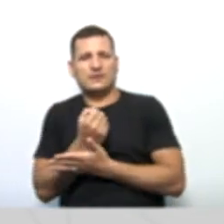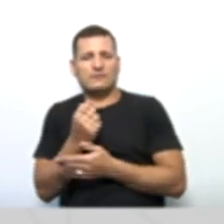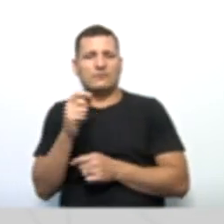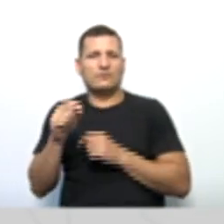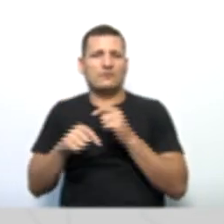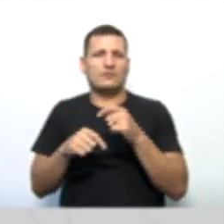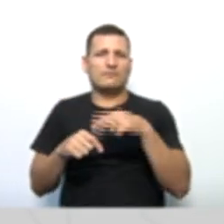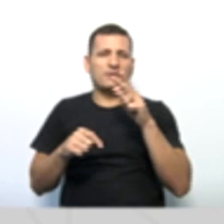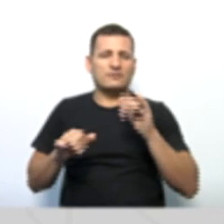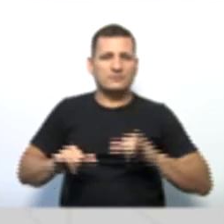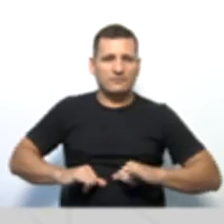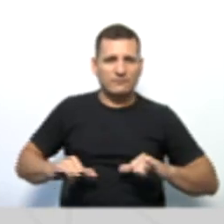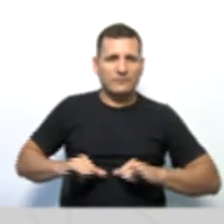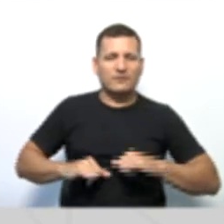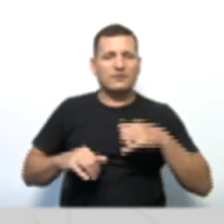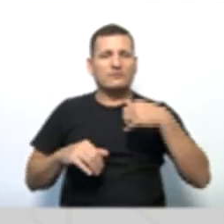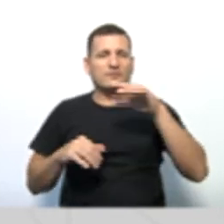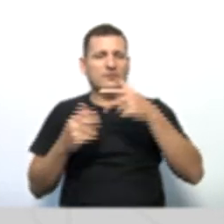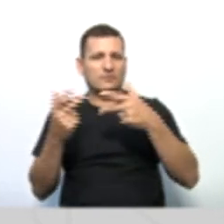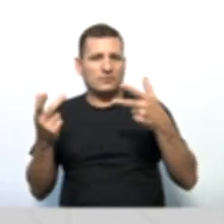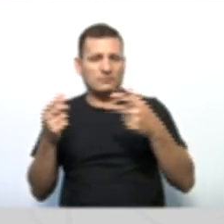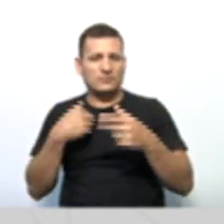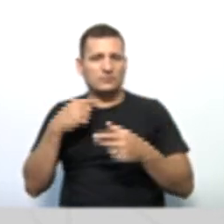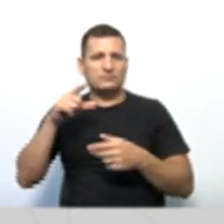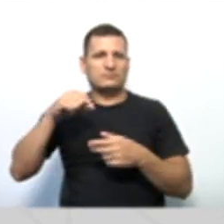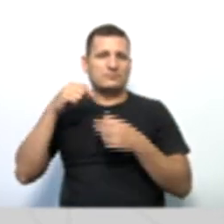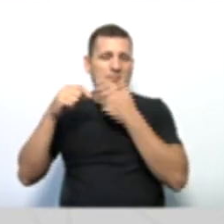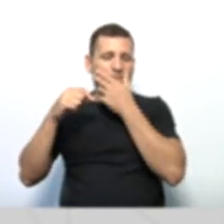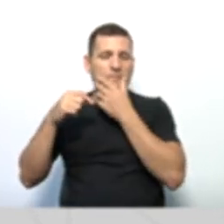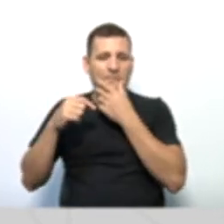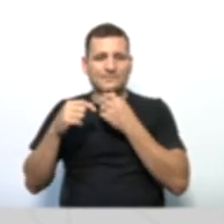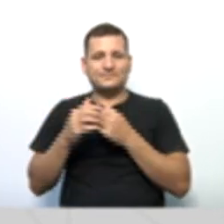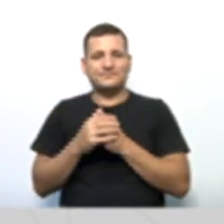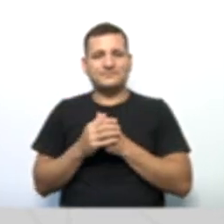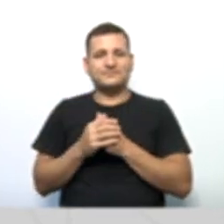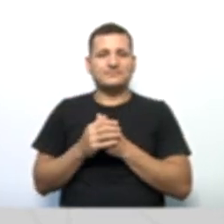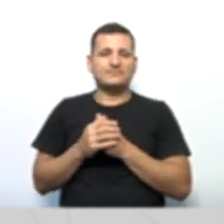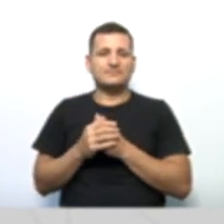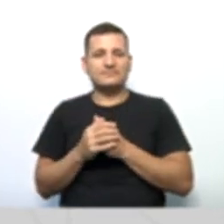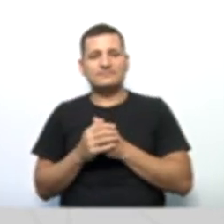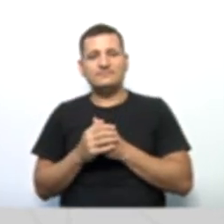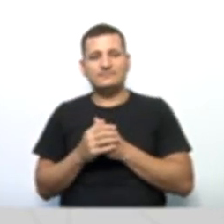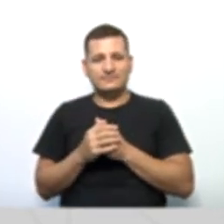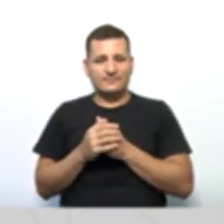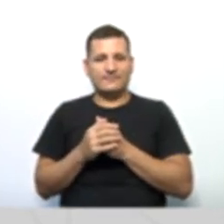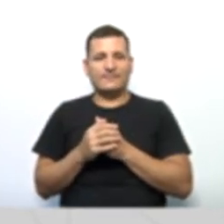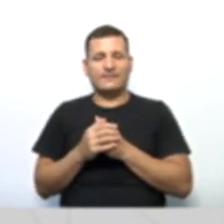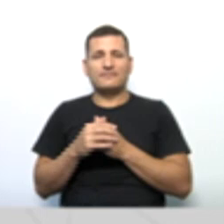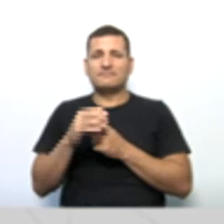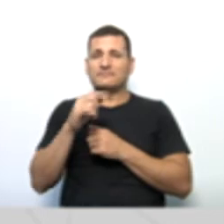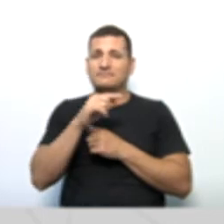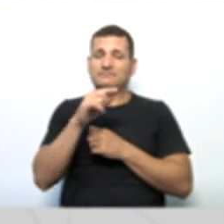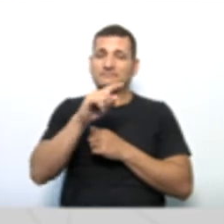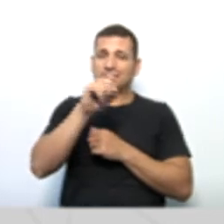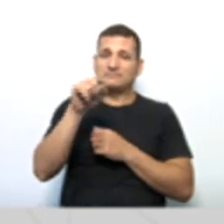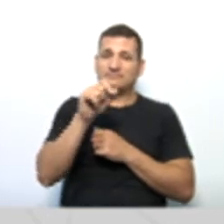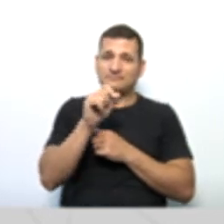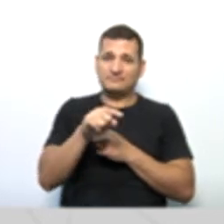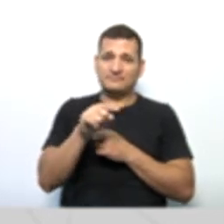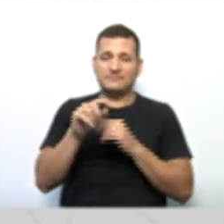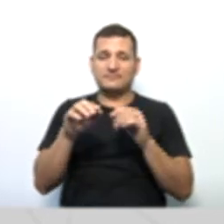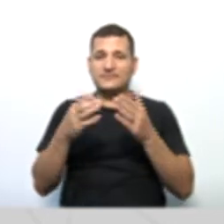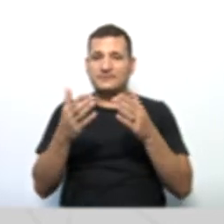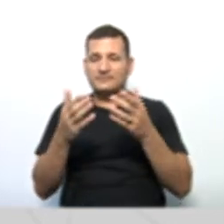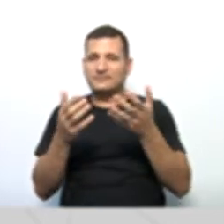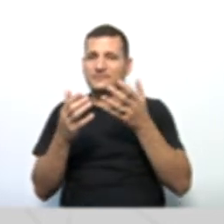ou sofrimento, né, para a escolha que eu vou fazer? Aqui no caso, a gente vai deixar um pouquinho a incógnita para o pessoal ir pensando, mas eu quero que